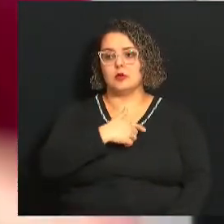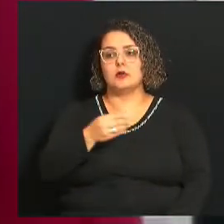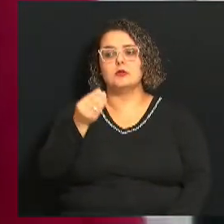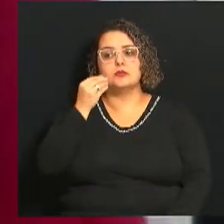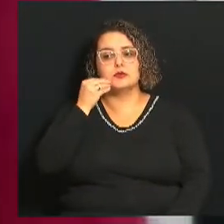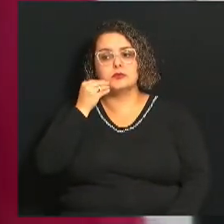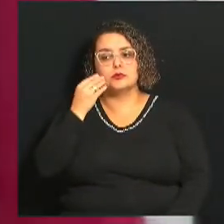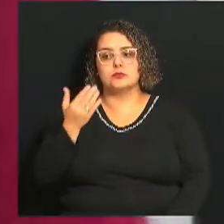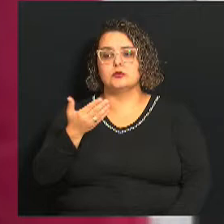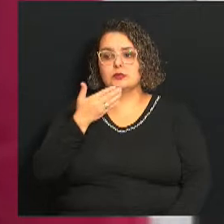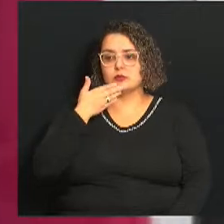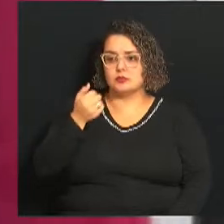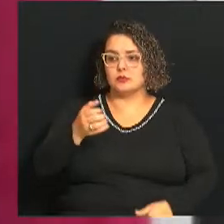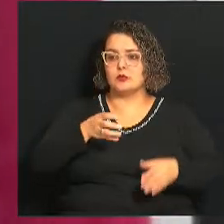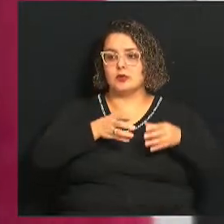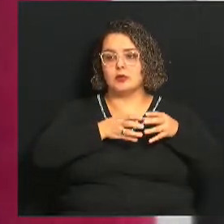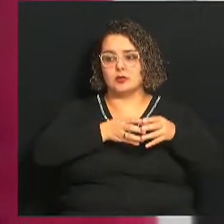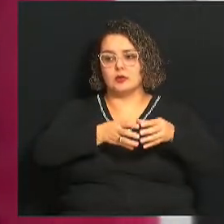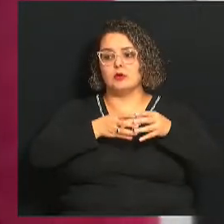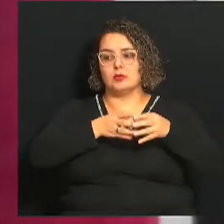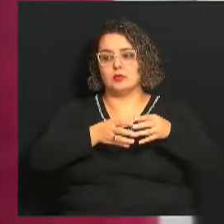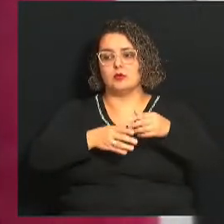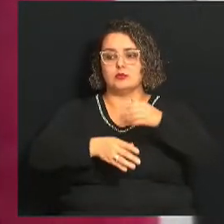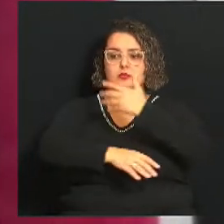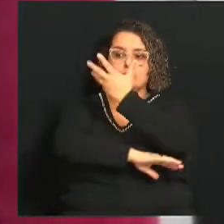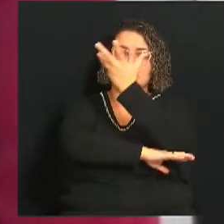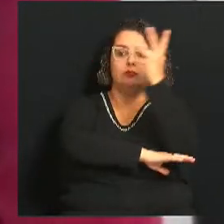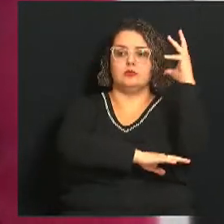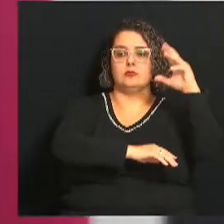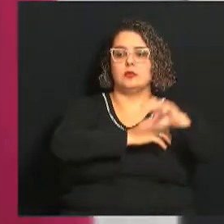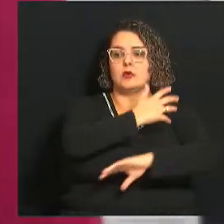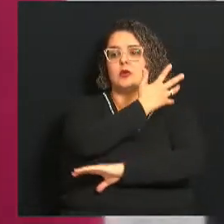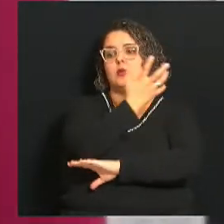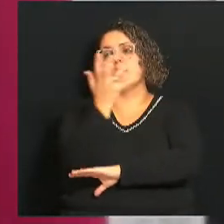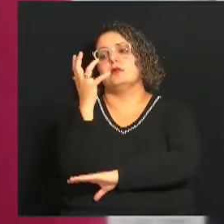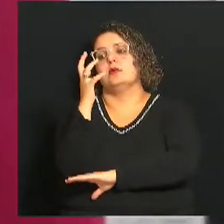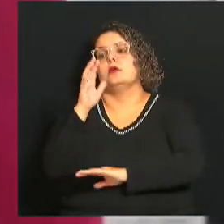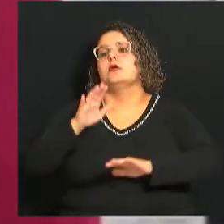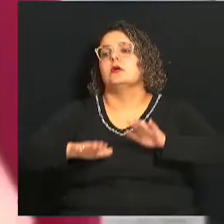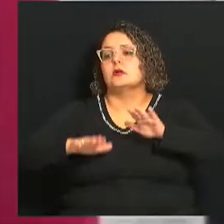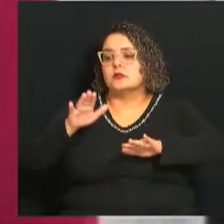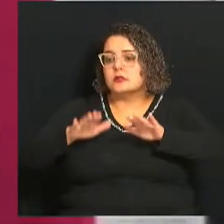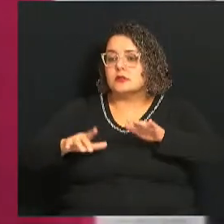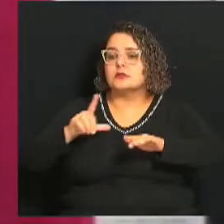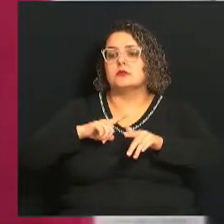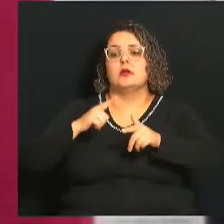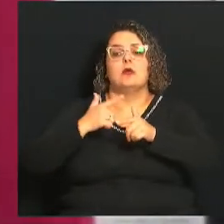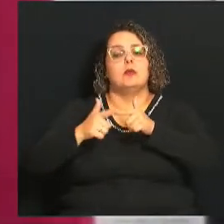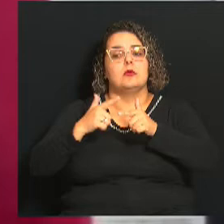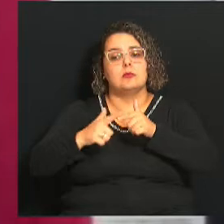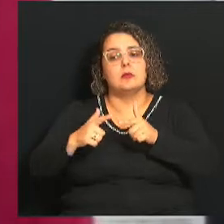essa melhor convivência com a arborização, que de fato muitas vezes gera um problema complexo,